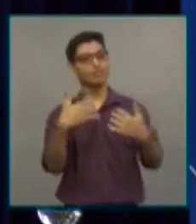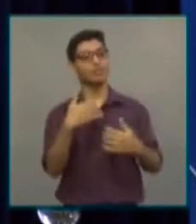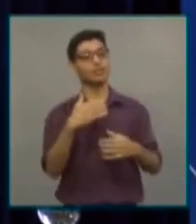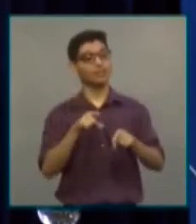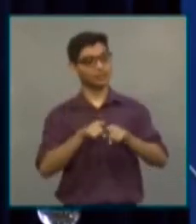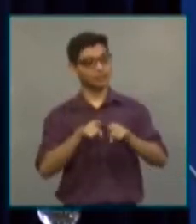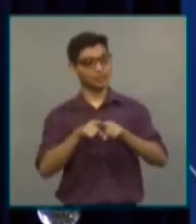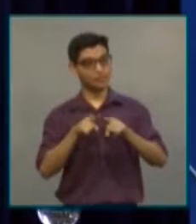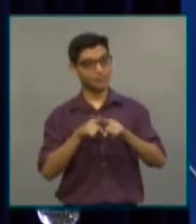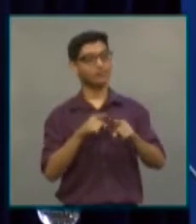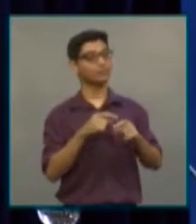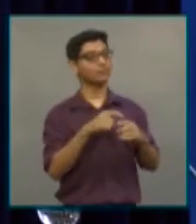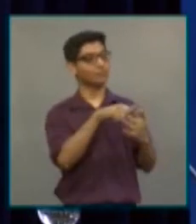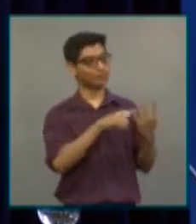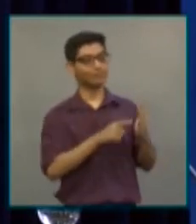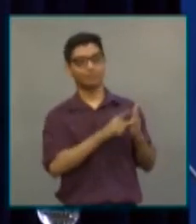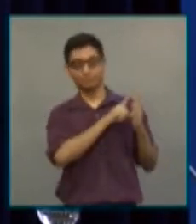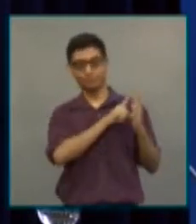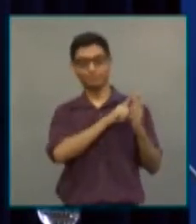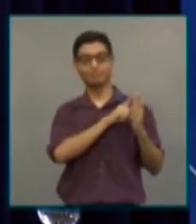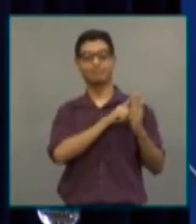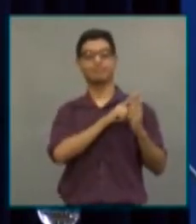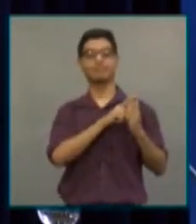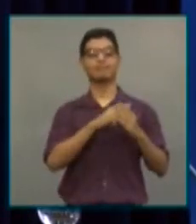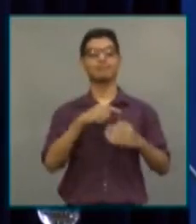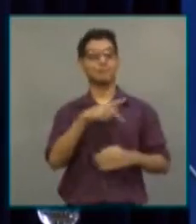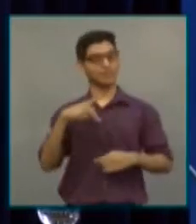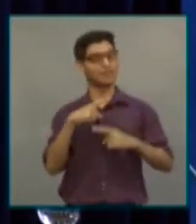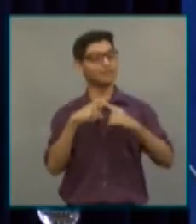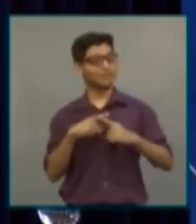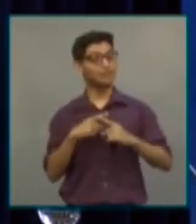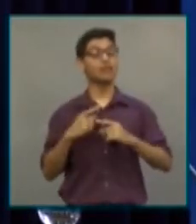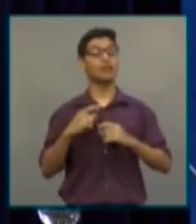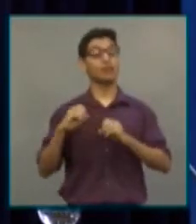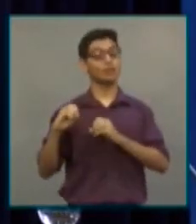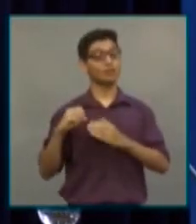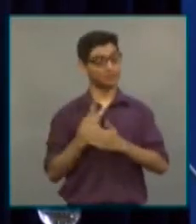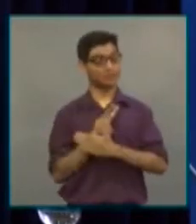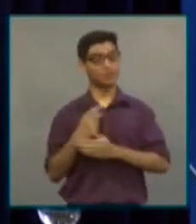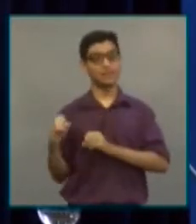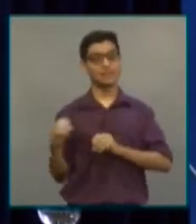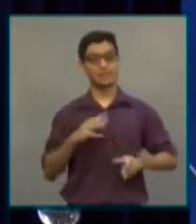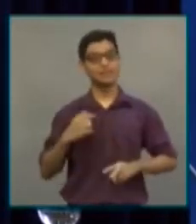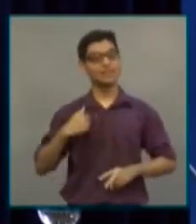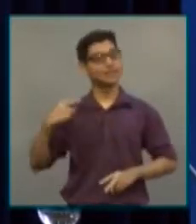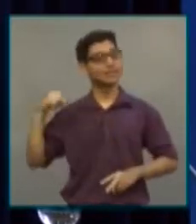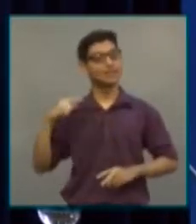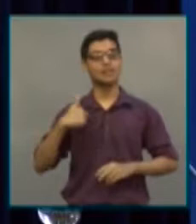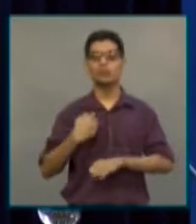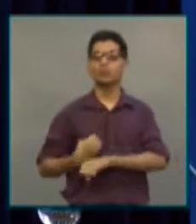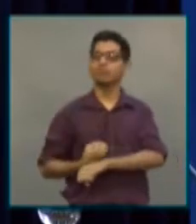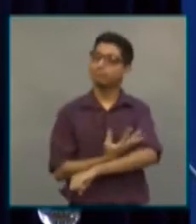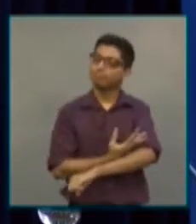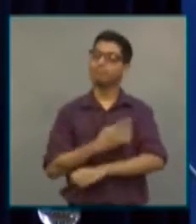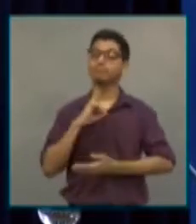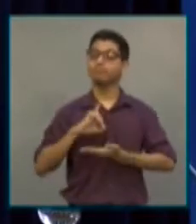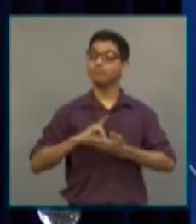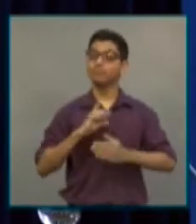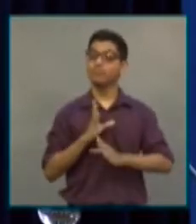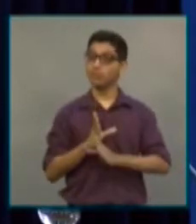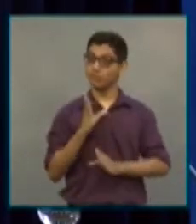últimas semanas, momentos de muita emoção. Com todo respeito à